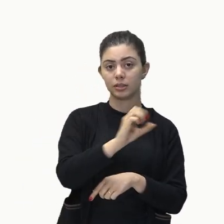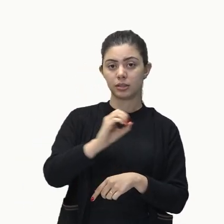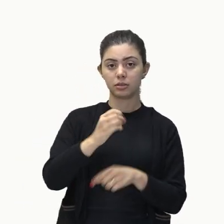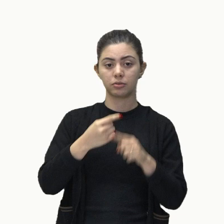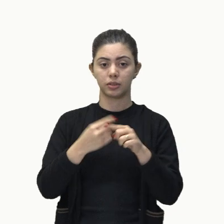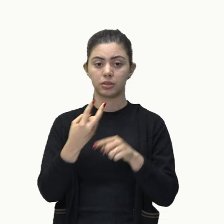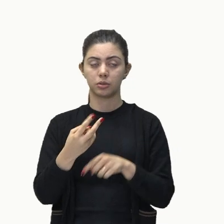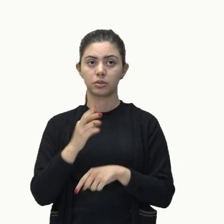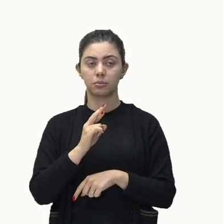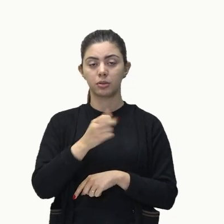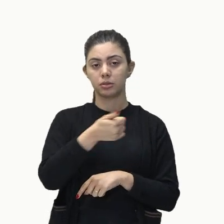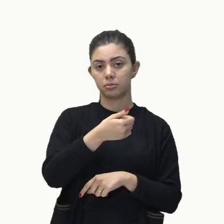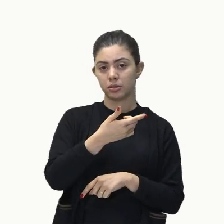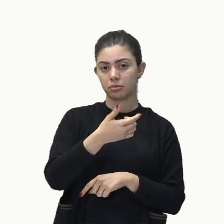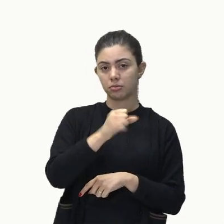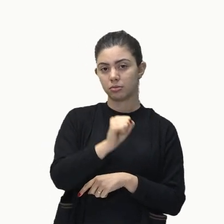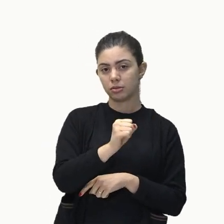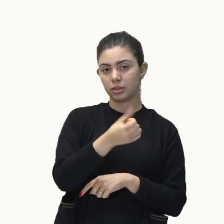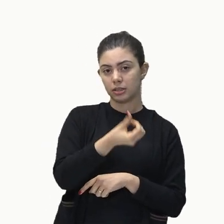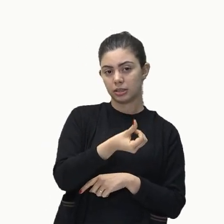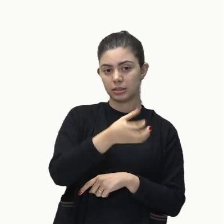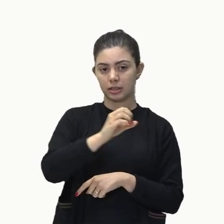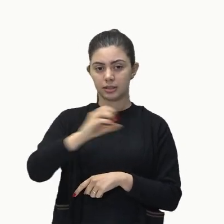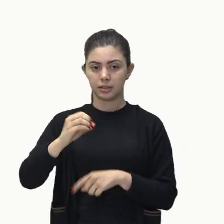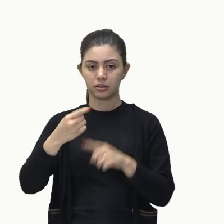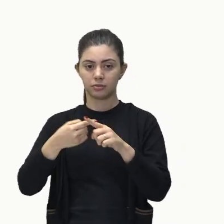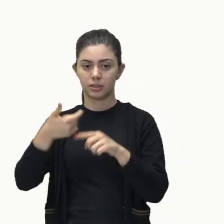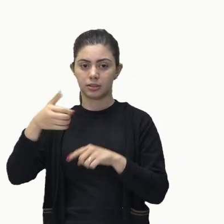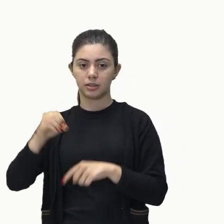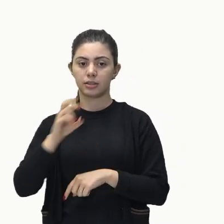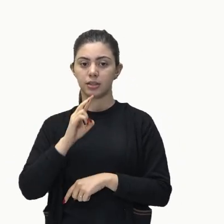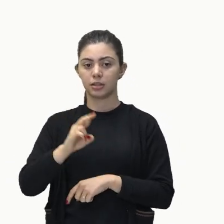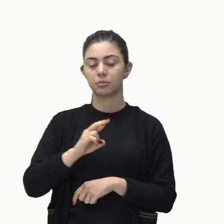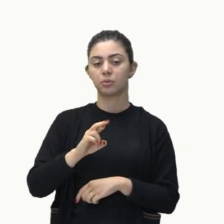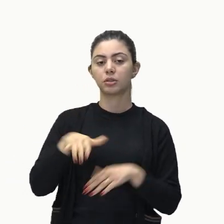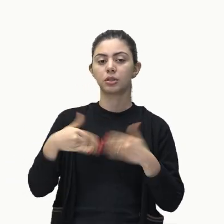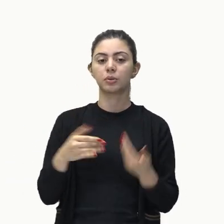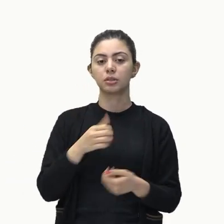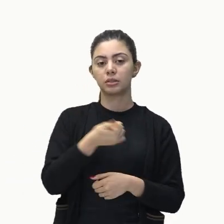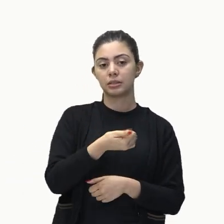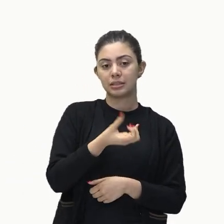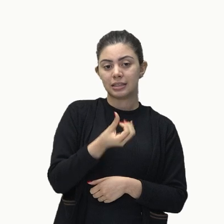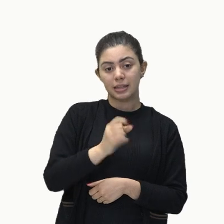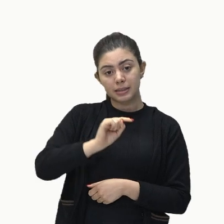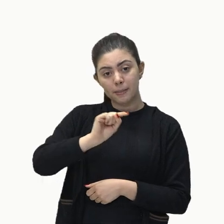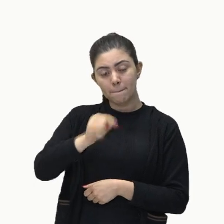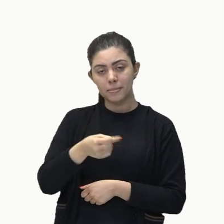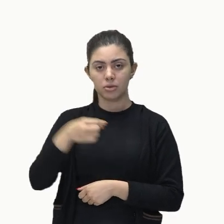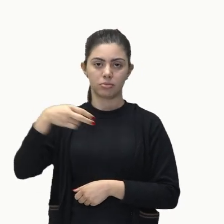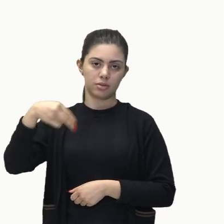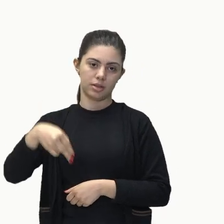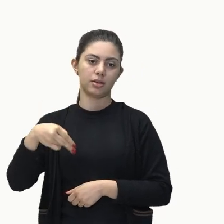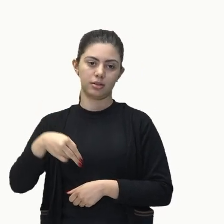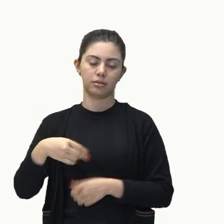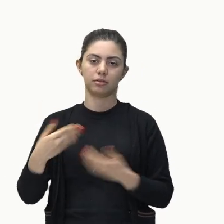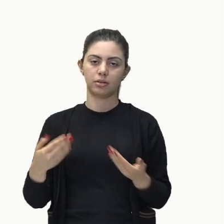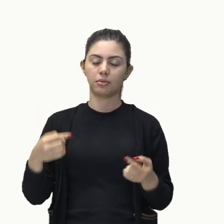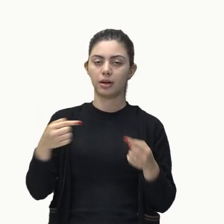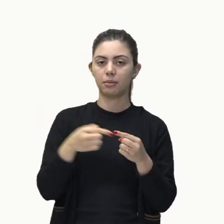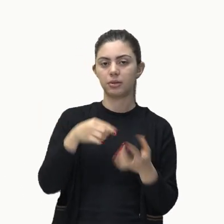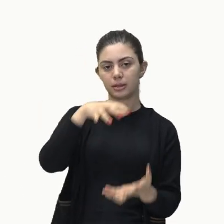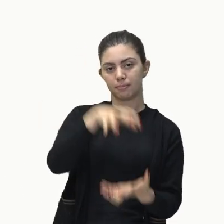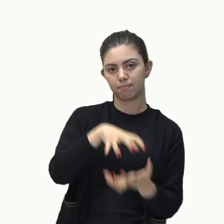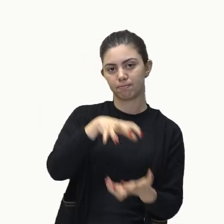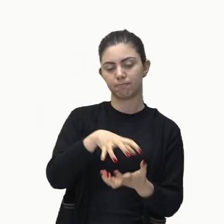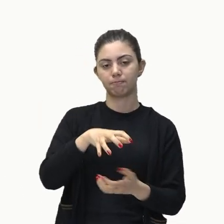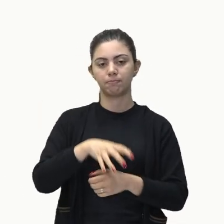1.600. 1.600 vezes 10, 16.000 newtons é o valor da força de empuxo nesse